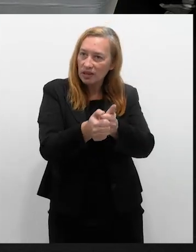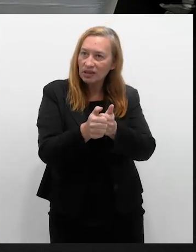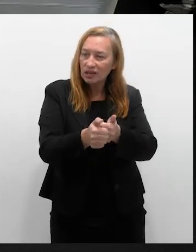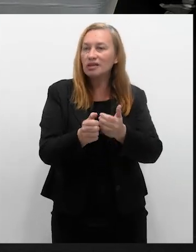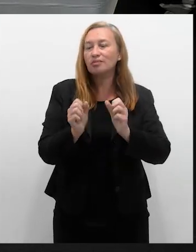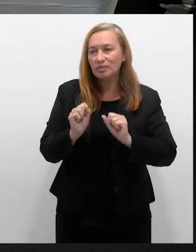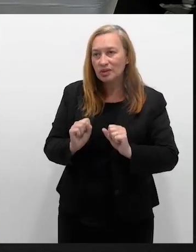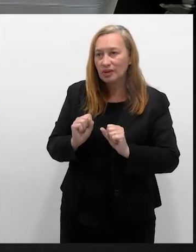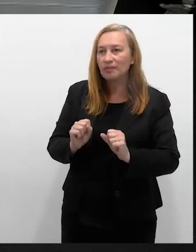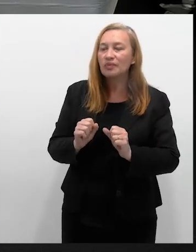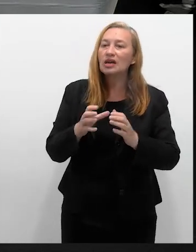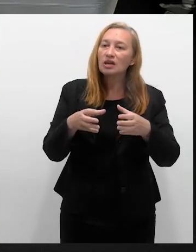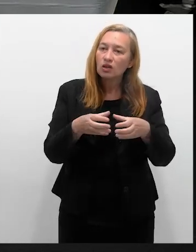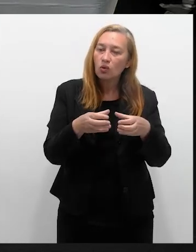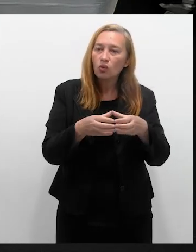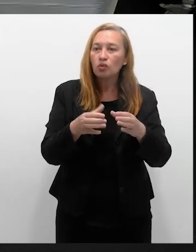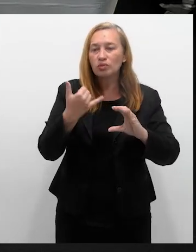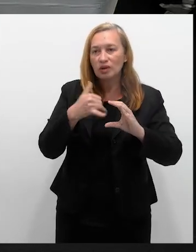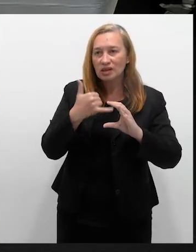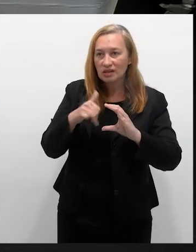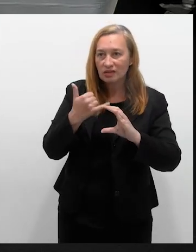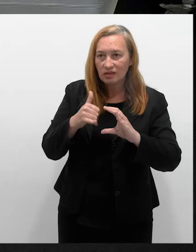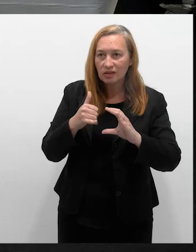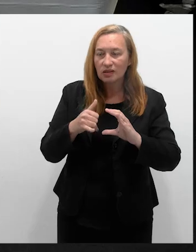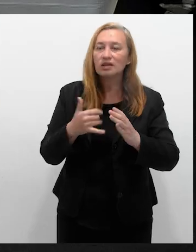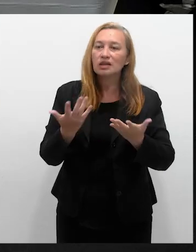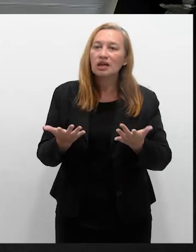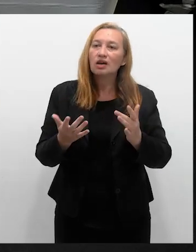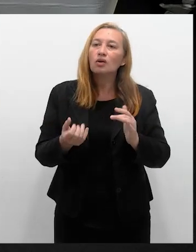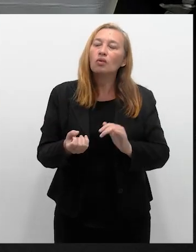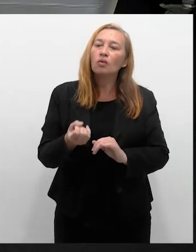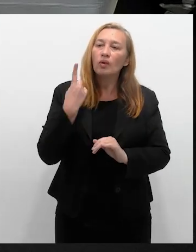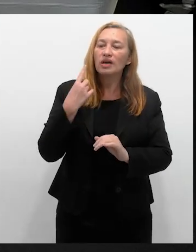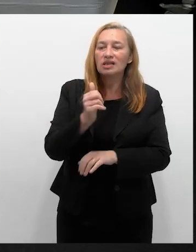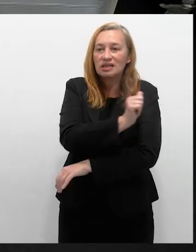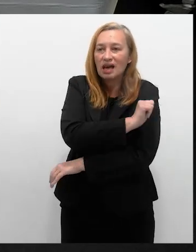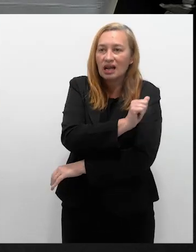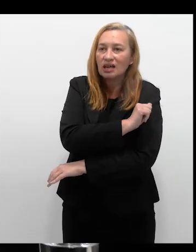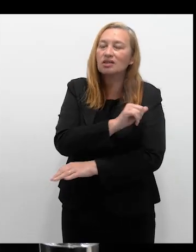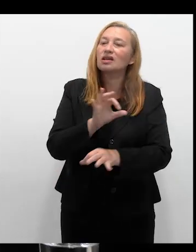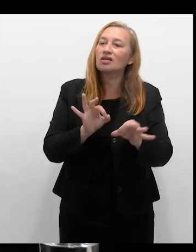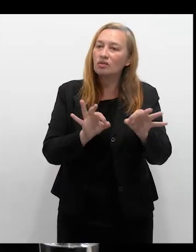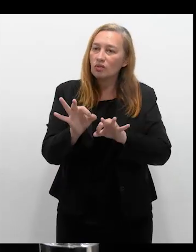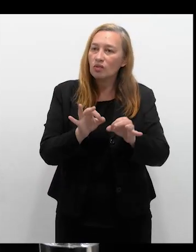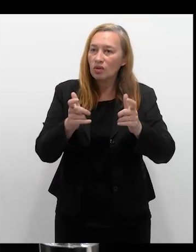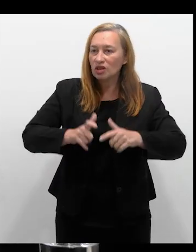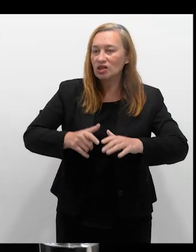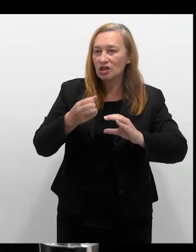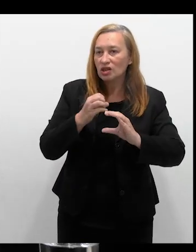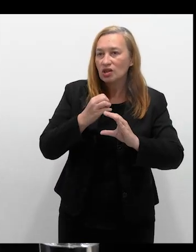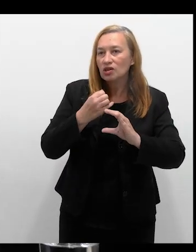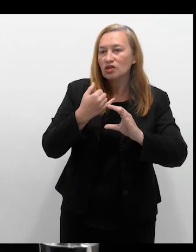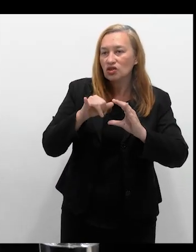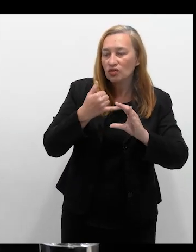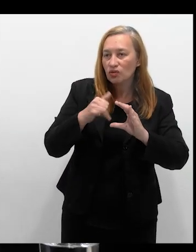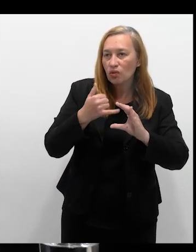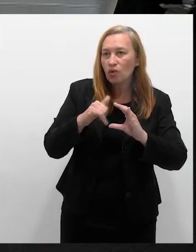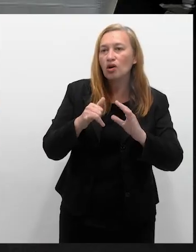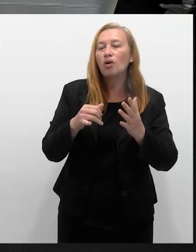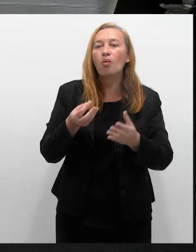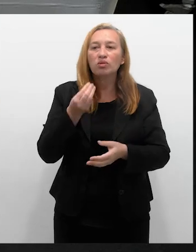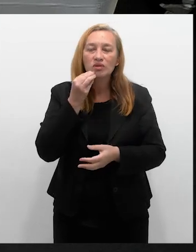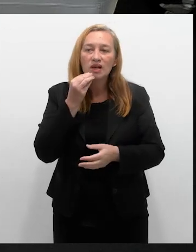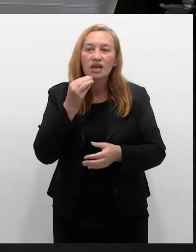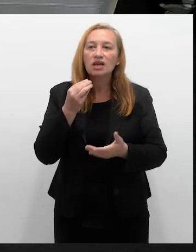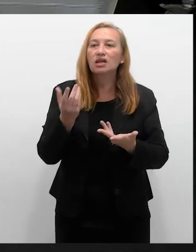faz esse acompanhamento na medida do possível. A gente tem um grupo de WhatsApp que a gente mantém com os ex-alunos e é um lugar, inclusive, onde a gente divulga